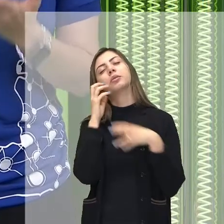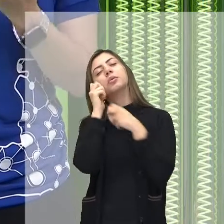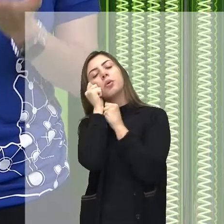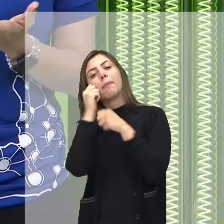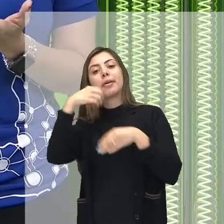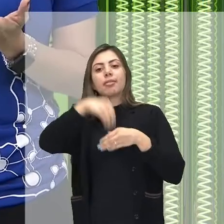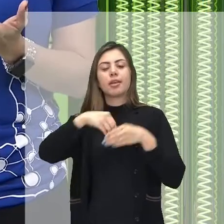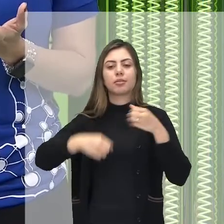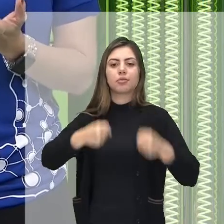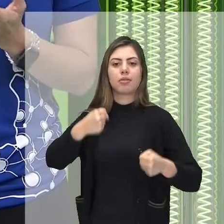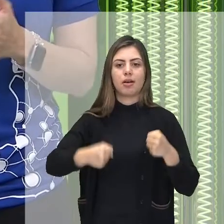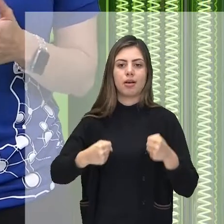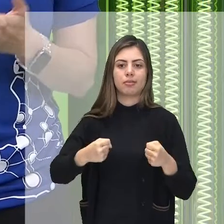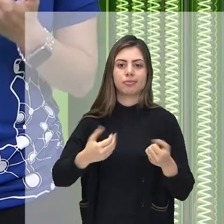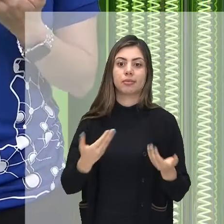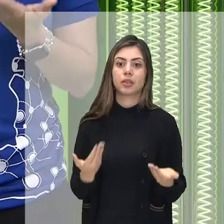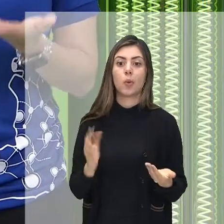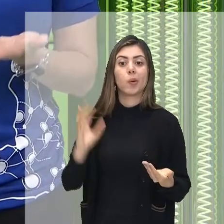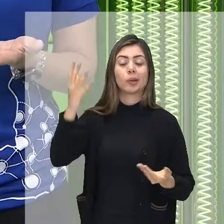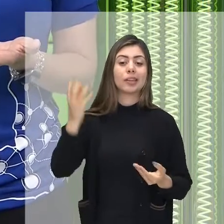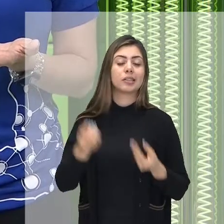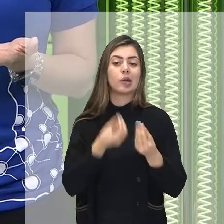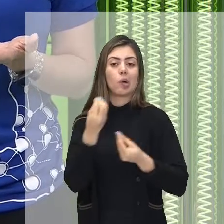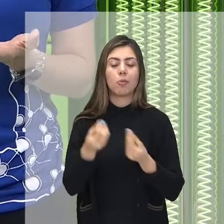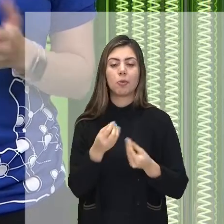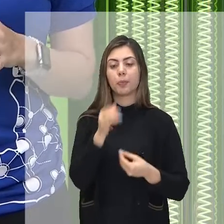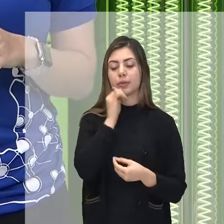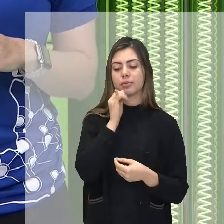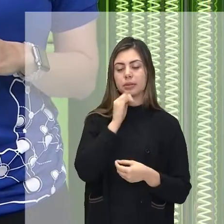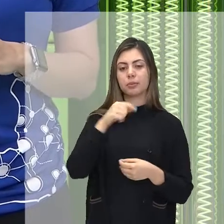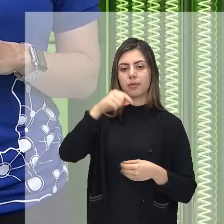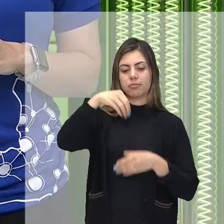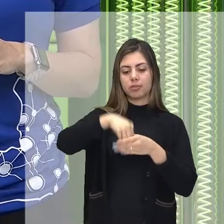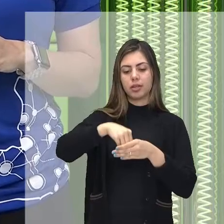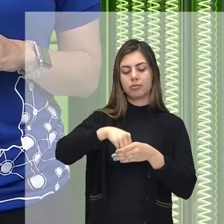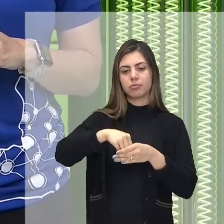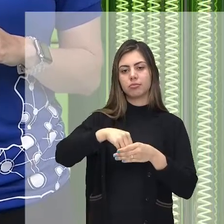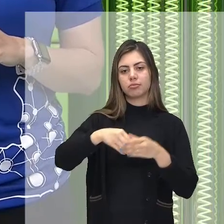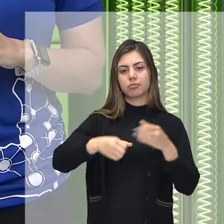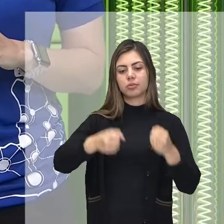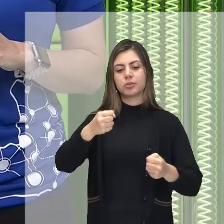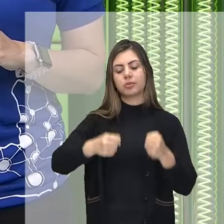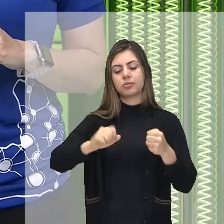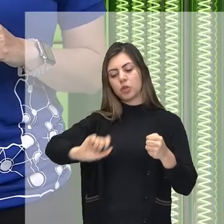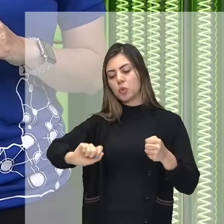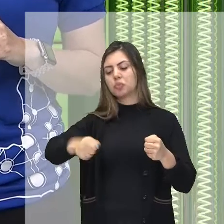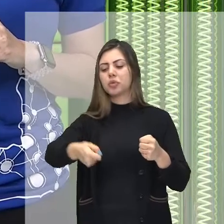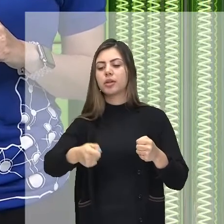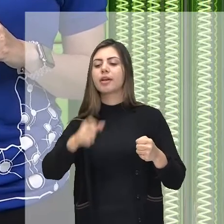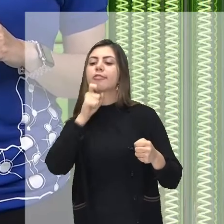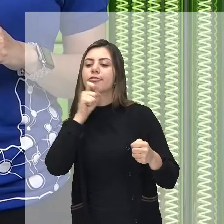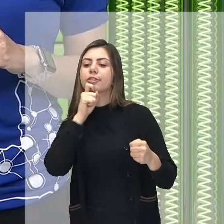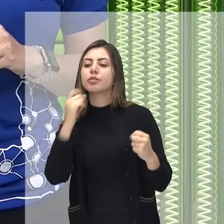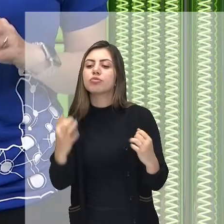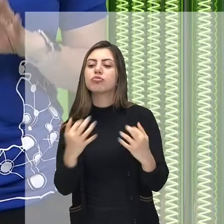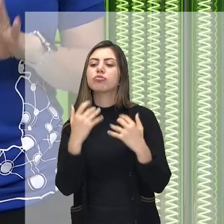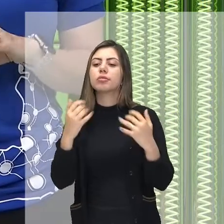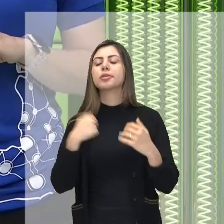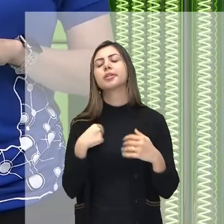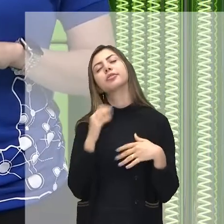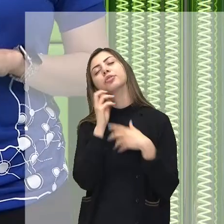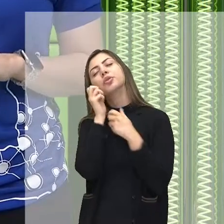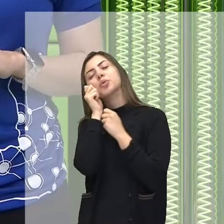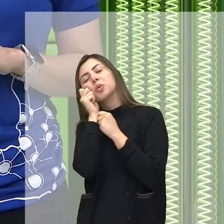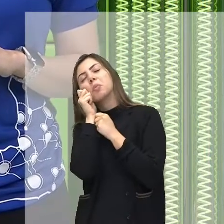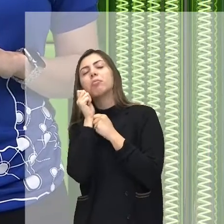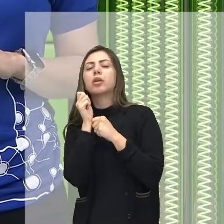que o que ocorre? A pessoa vai dormir, né? Ela ligou o carro, quero ligar o ar-condicionado, então vou ligar o carro e vou